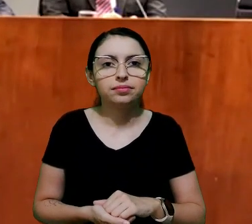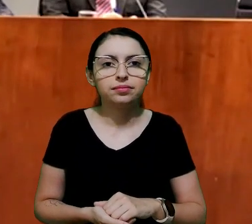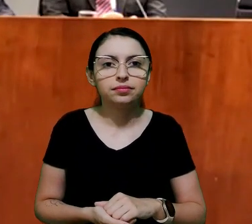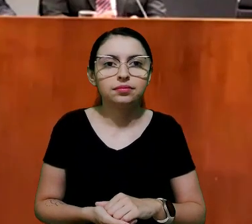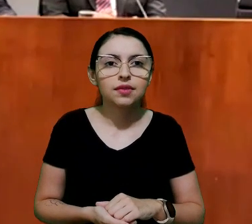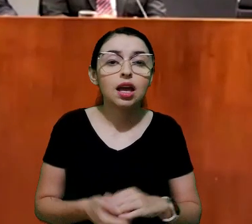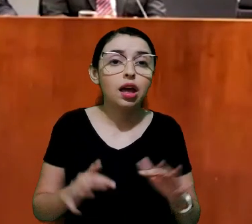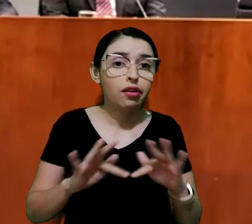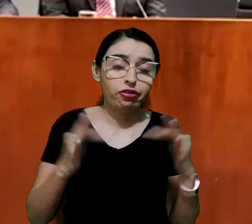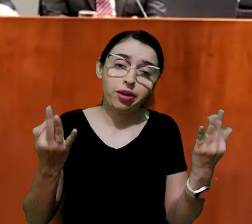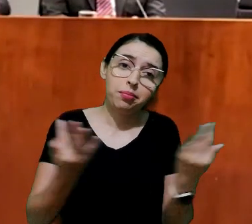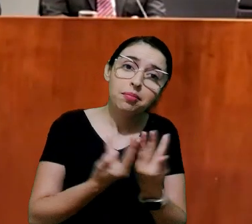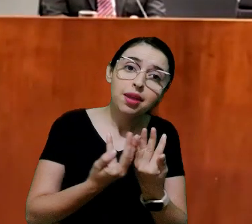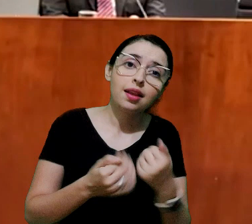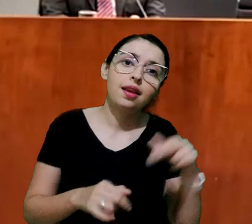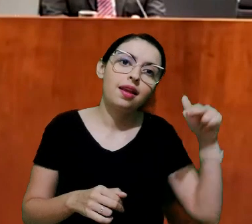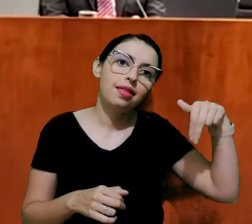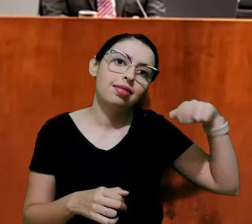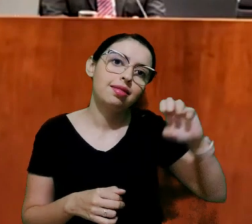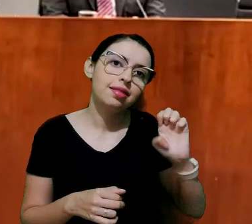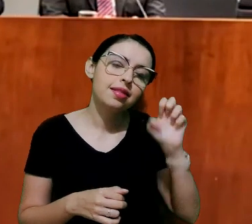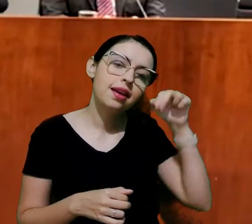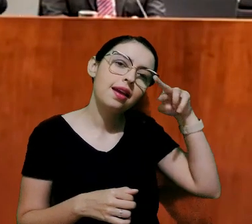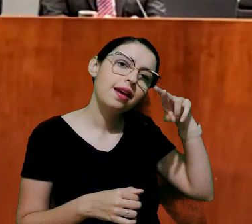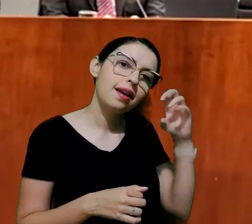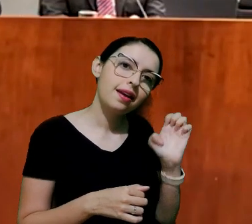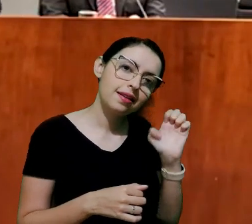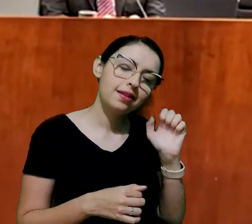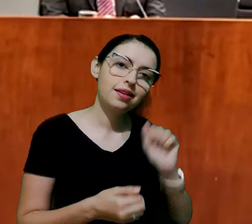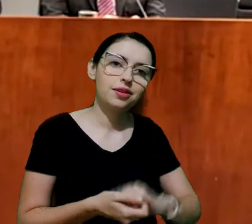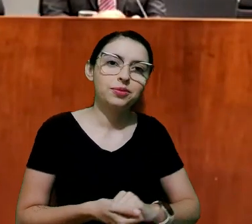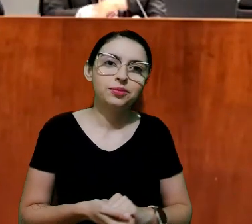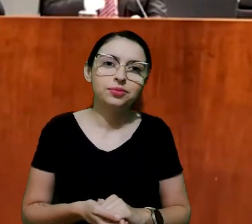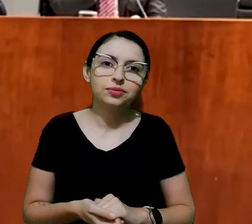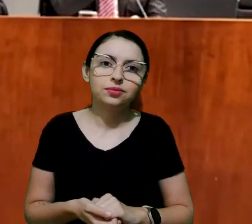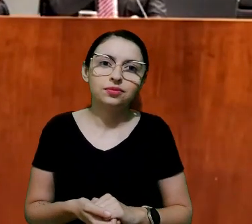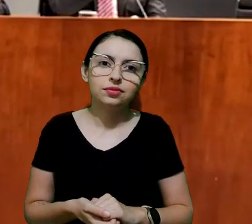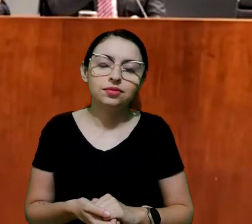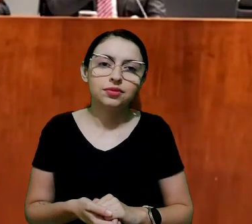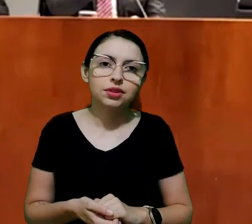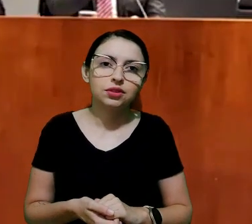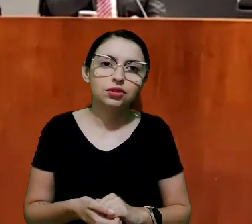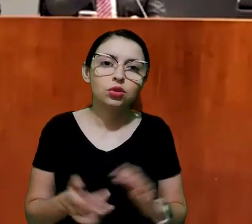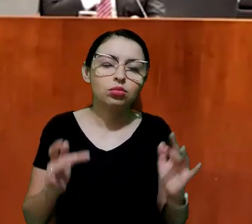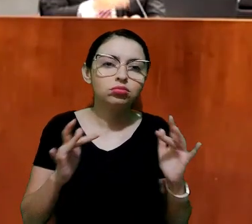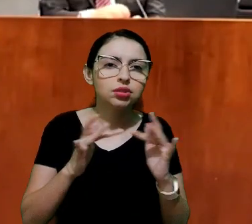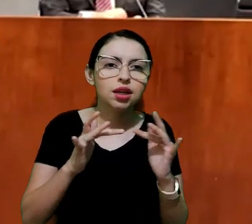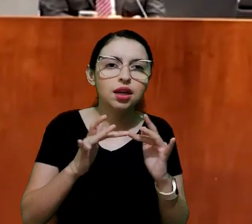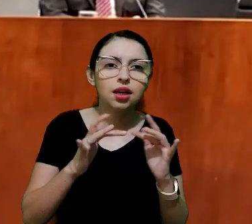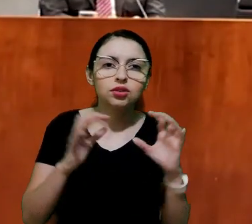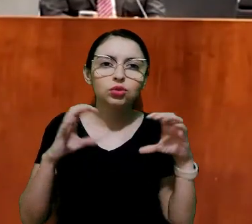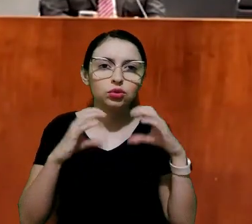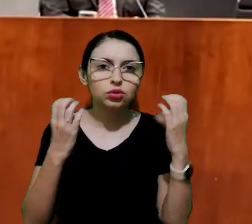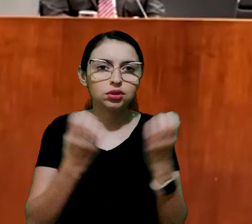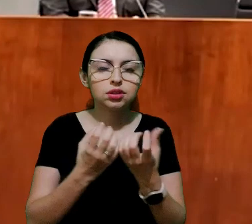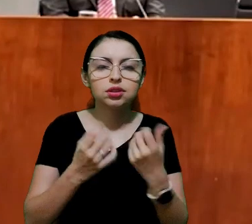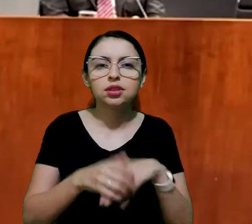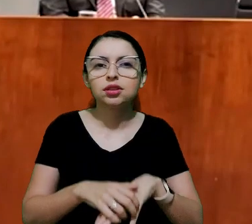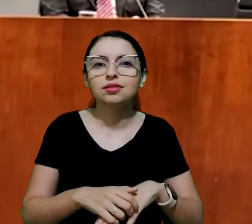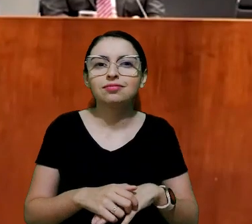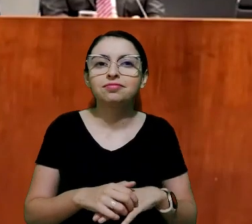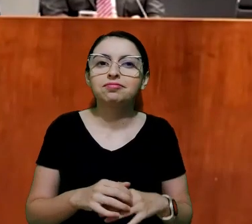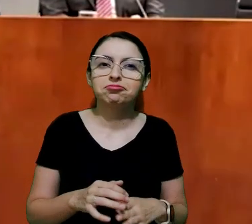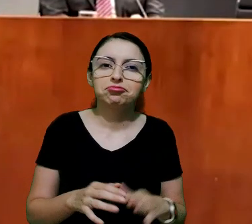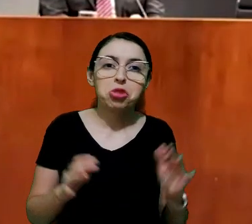da família Neri. Então, por isso acho que a associação foi imediata. Foi legítima